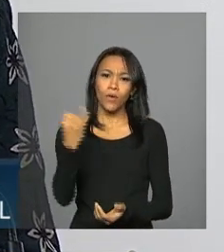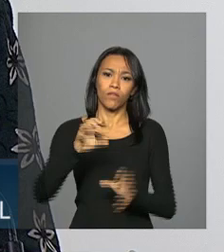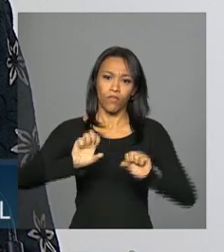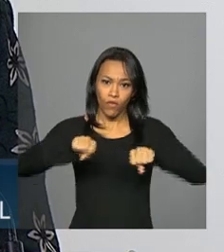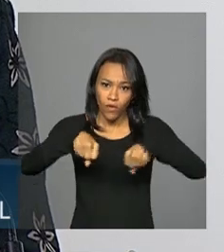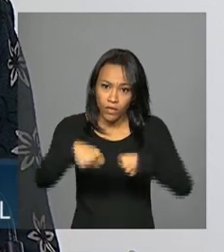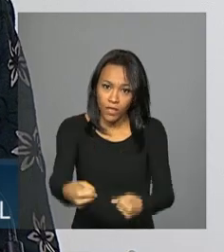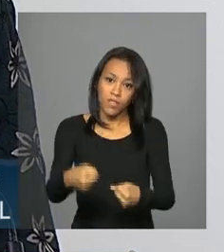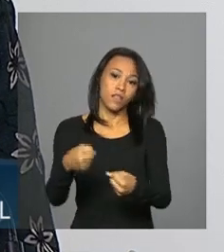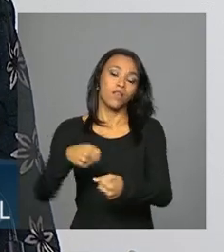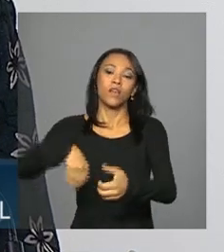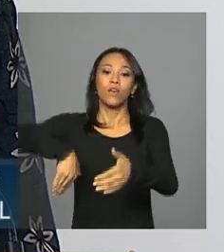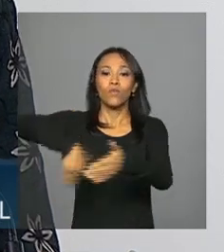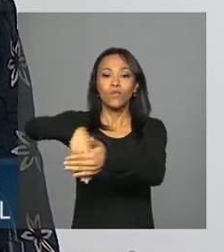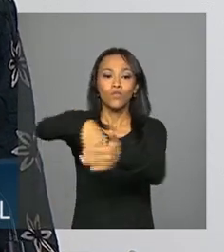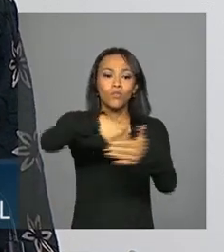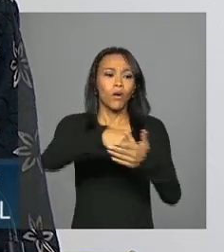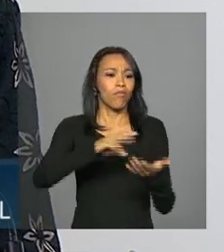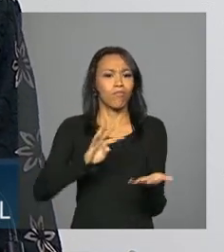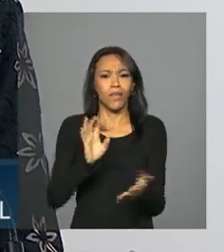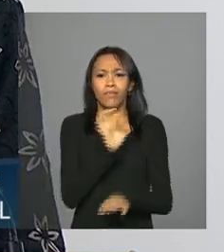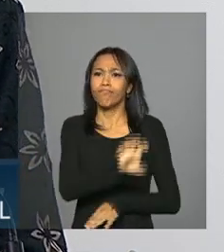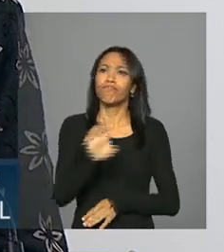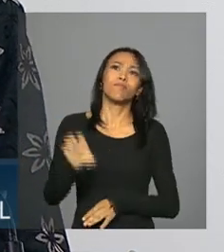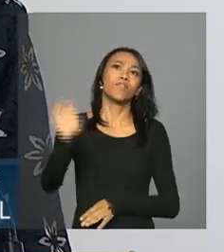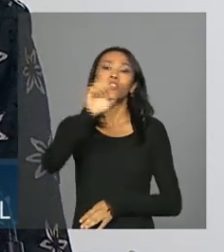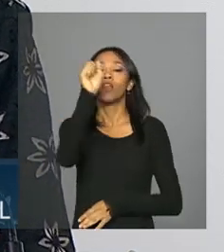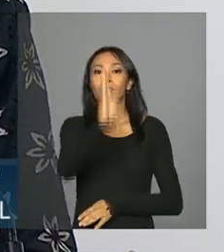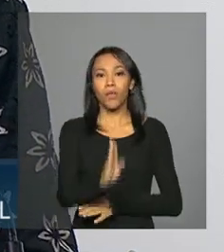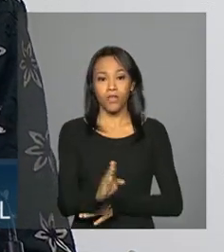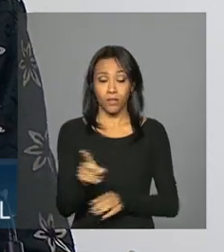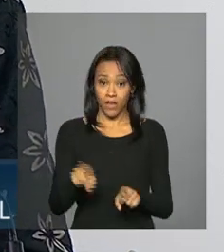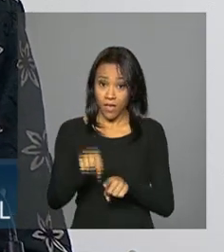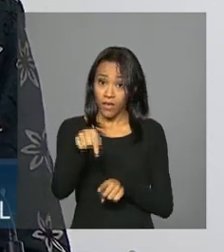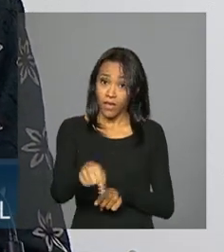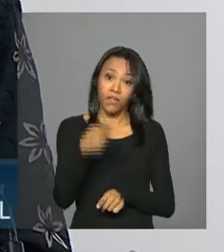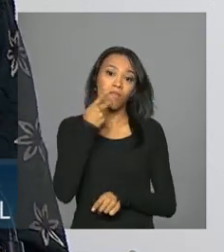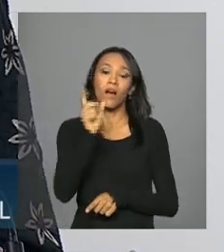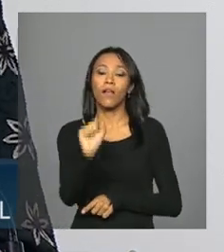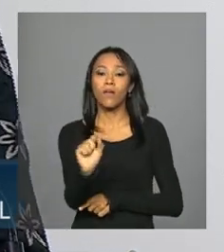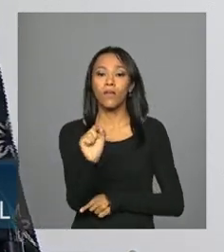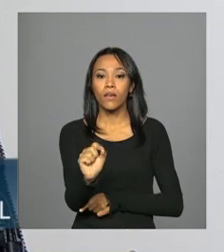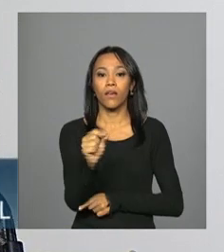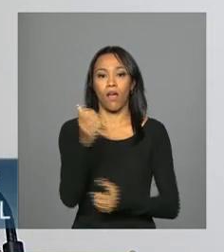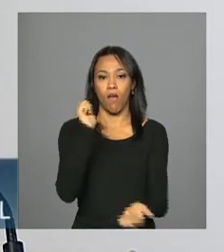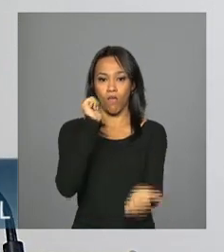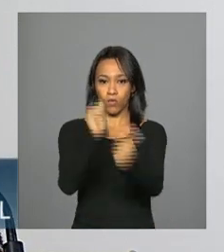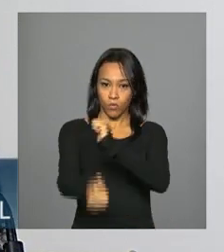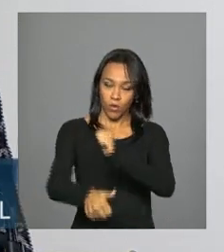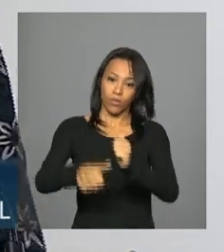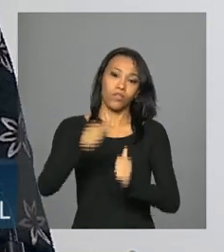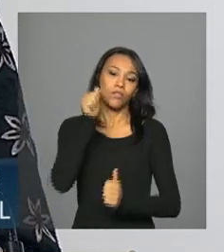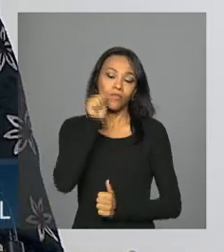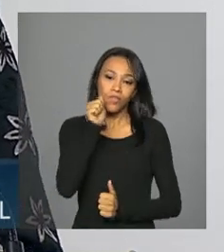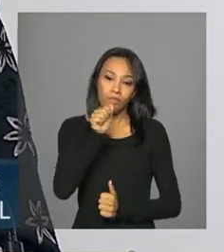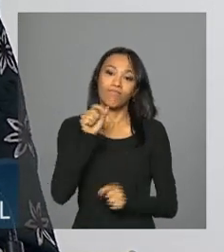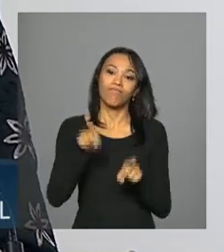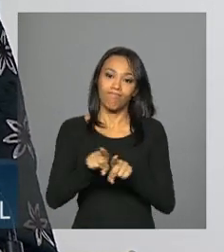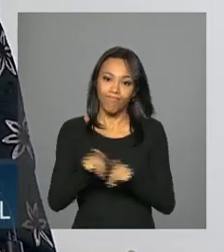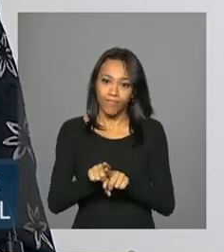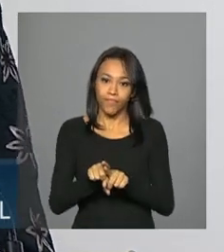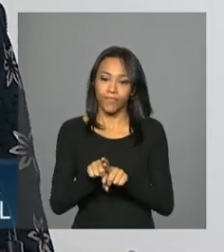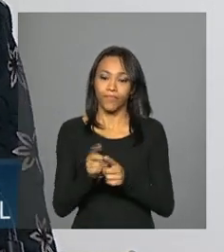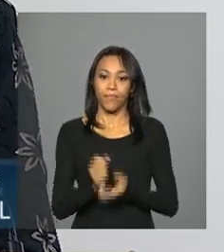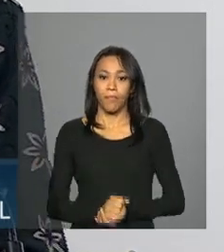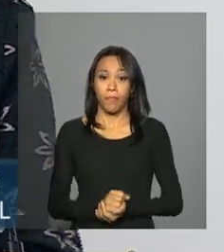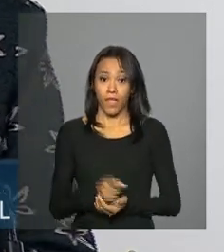fortalecimento do futebol em todas as regiões do Brasil e aqui com destaque especial ao futebol feminino também.